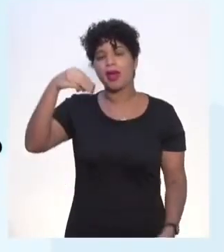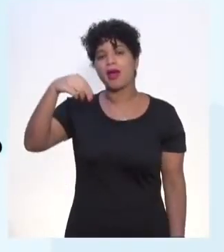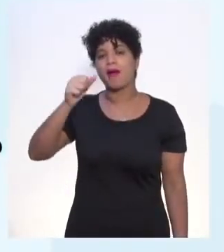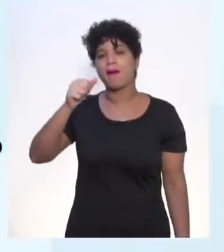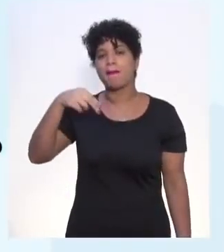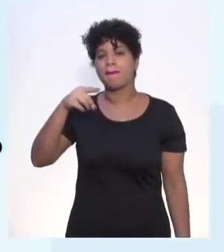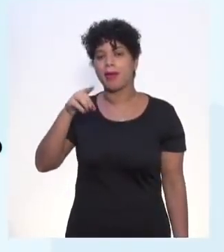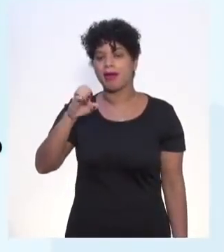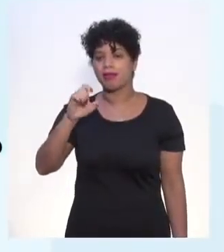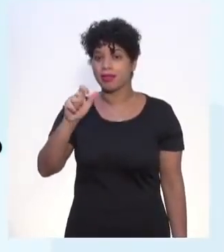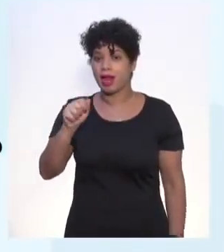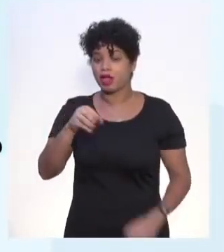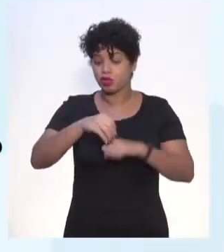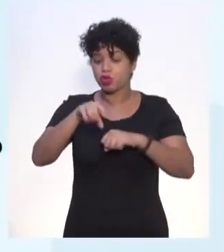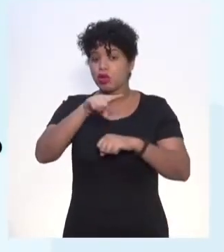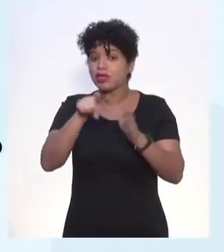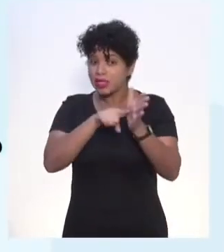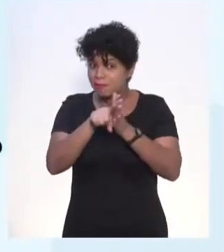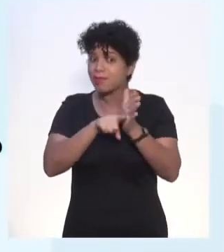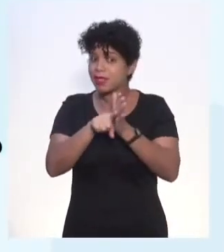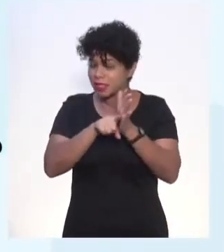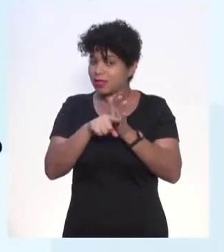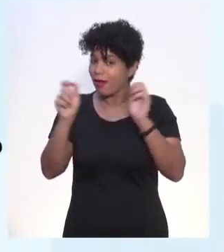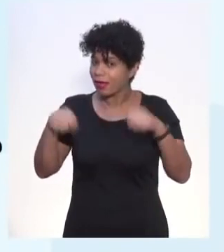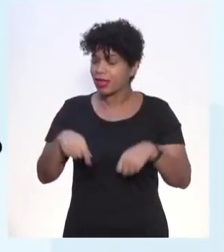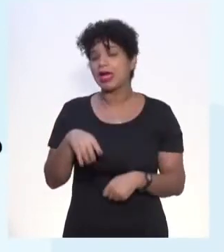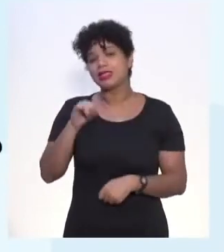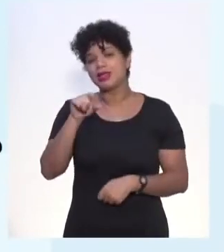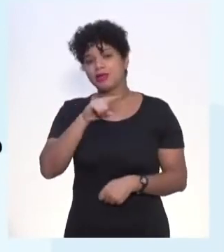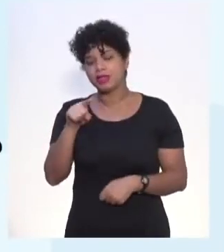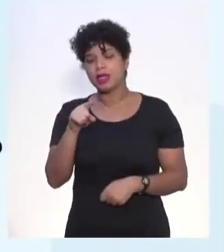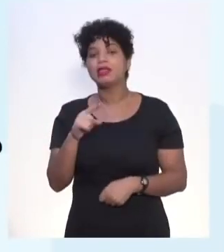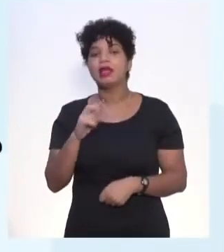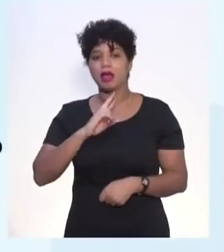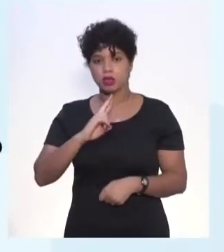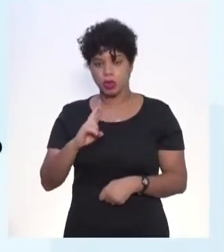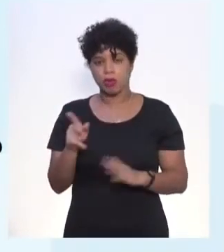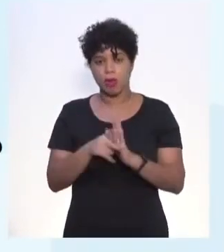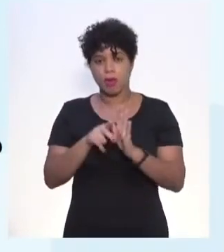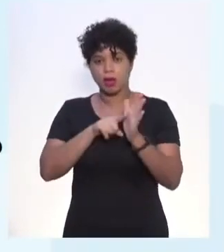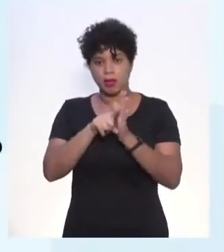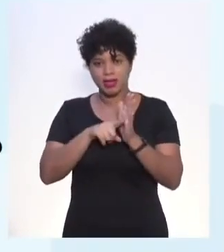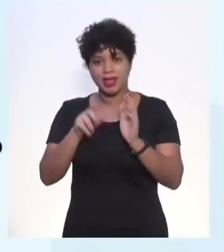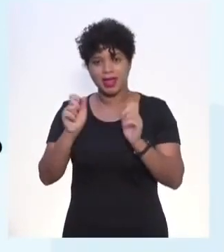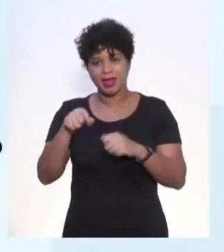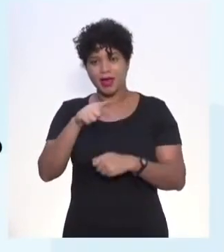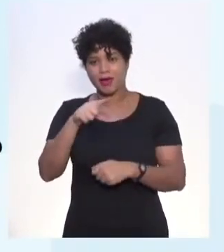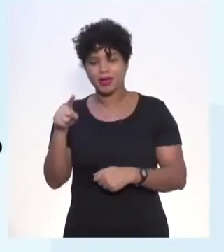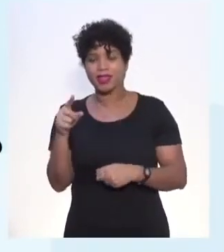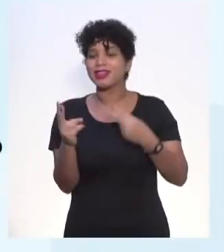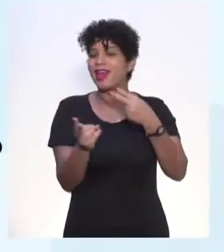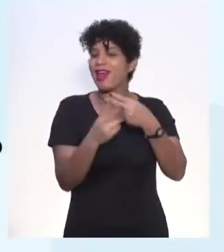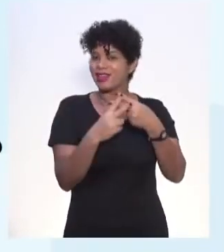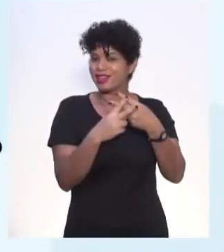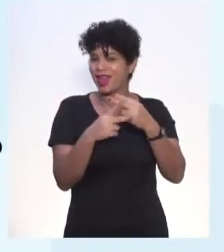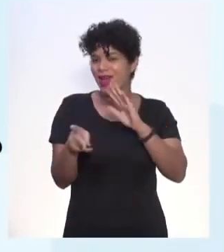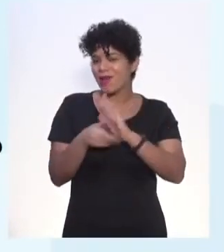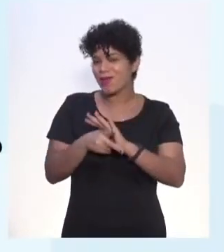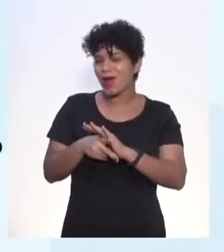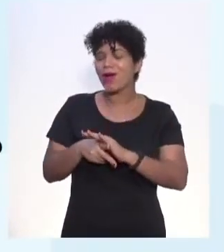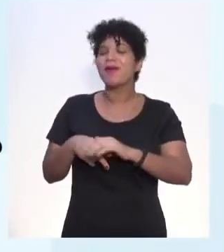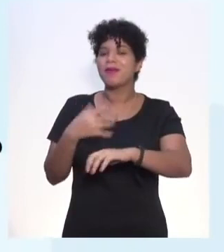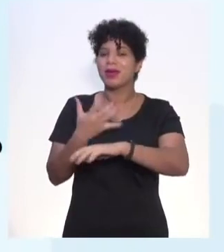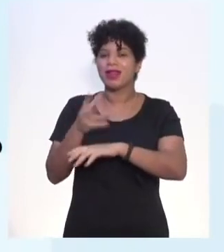podem pesquisar. Se quiserem compartilhar algum resultado da pesquisa de vocês, olha aí a hashtag HistóriaCMSP para